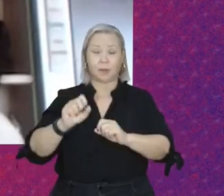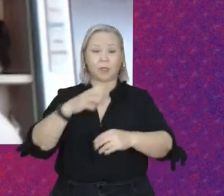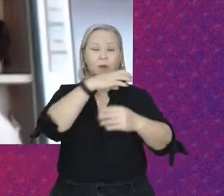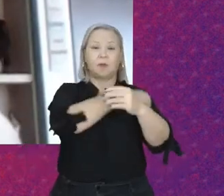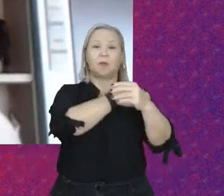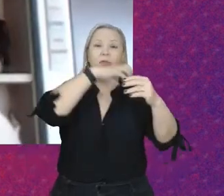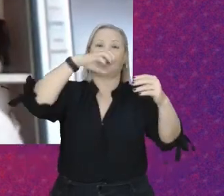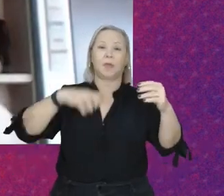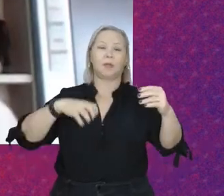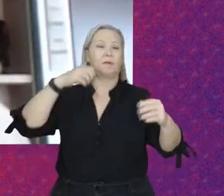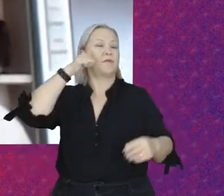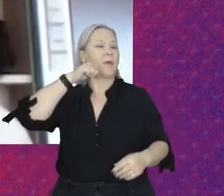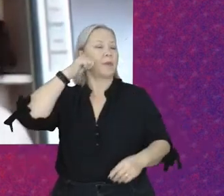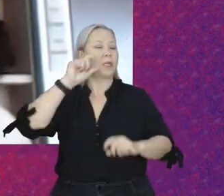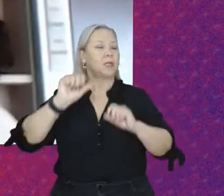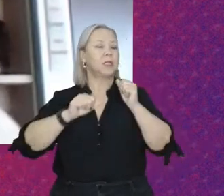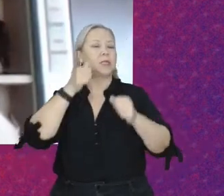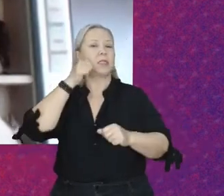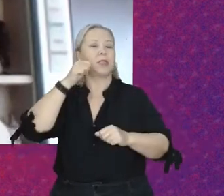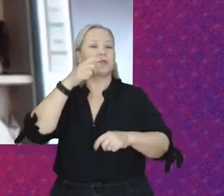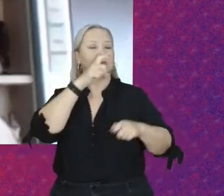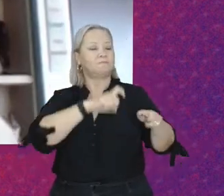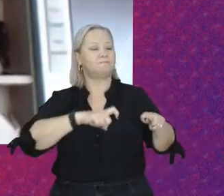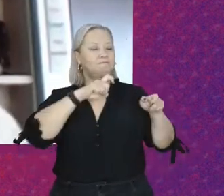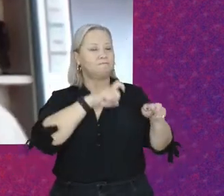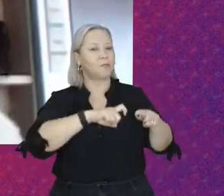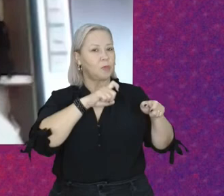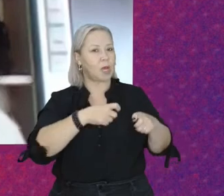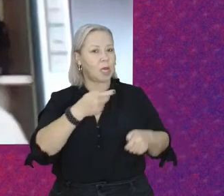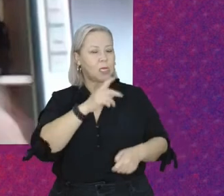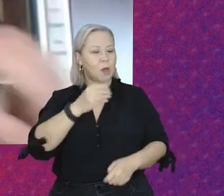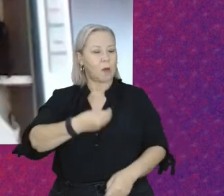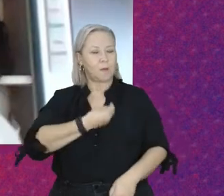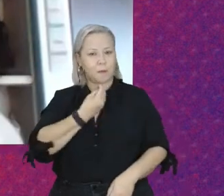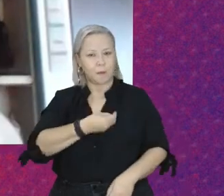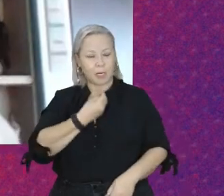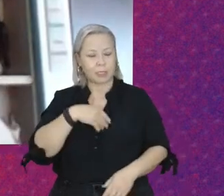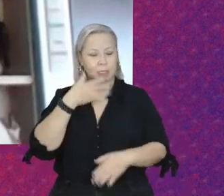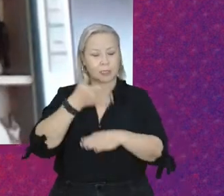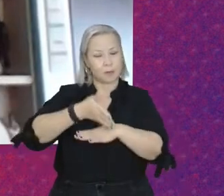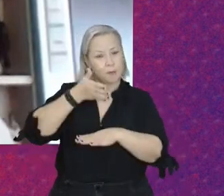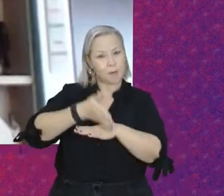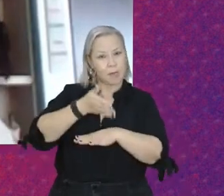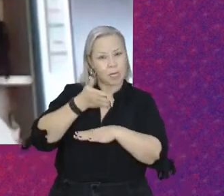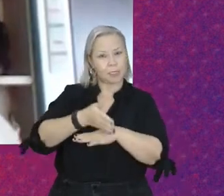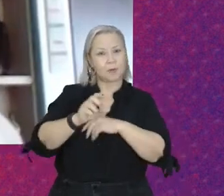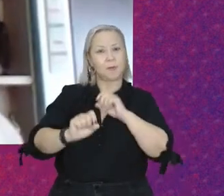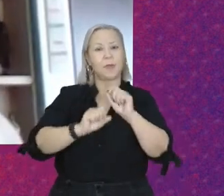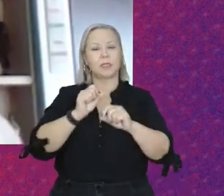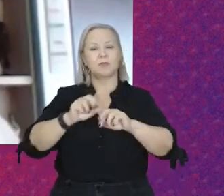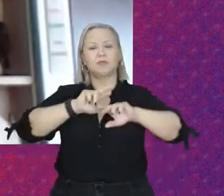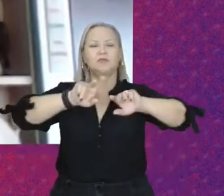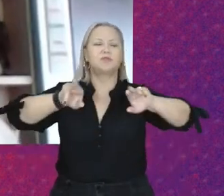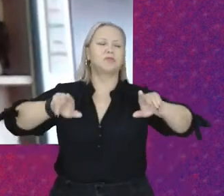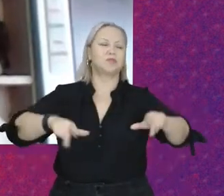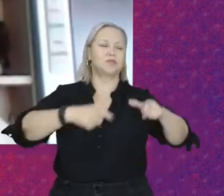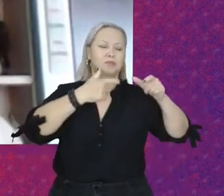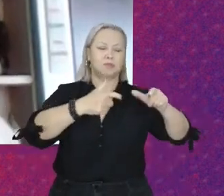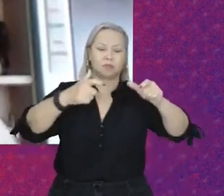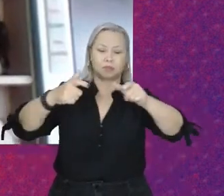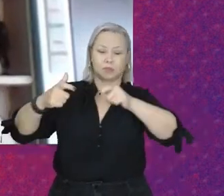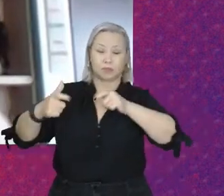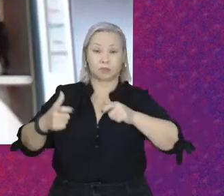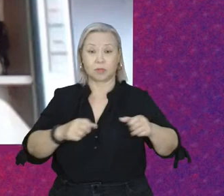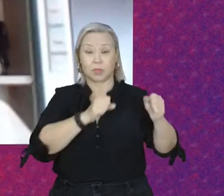empoderamento feminino, né, das mulheres rurais, né, a sua presença, a sua participação, né, nos diversos espaços de poder